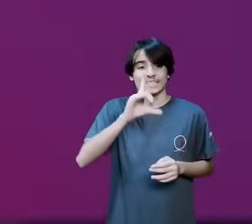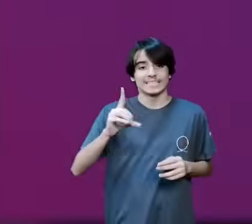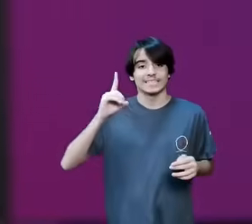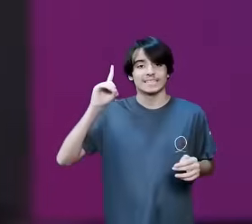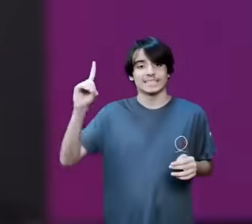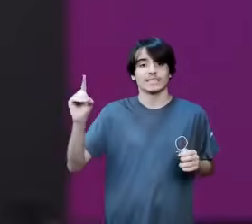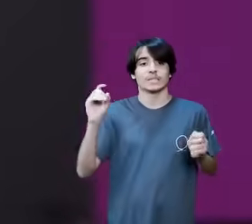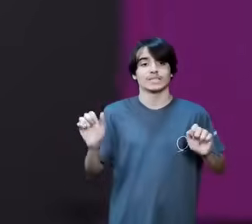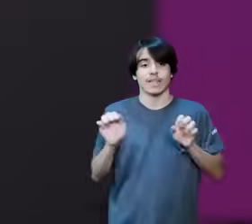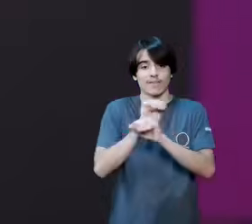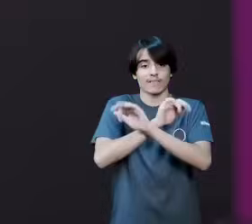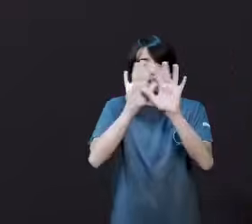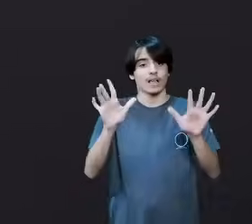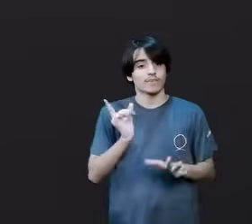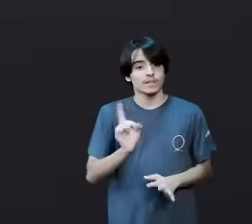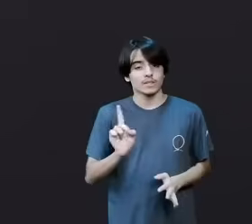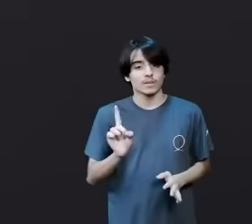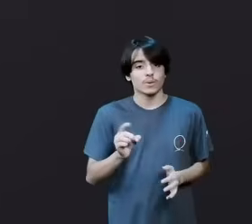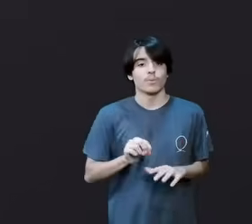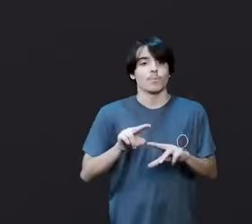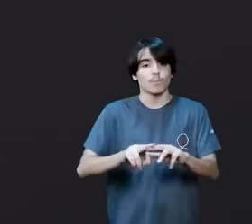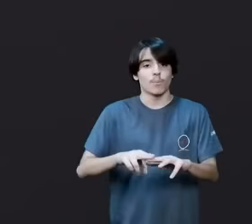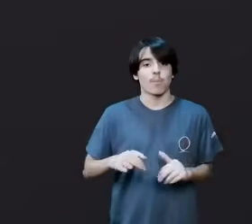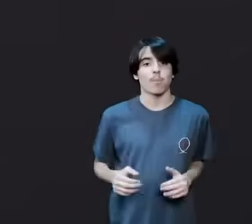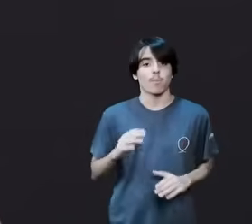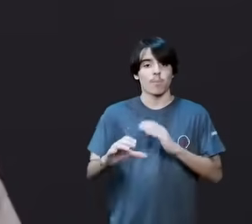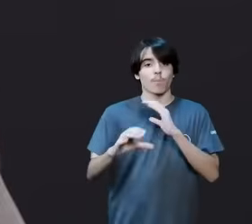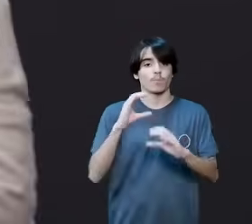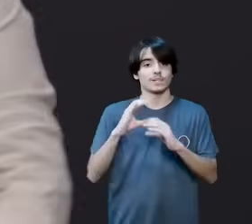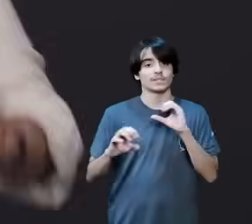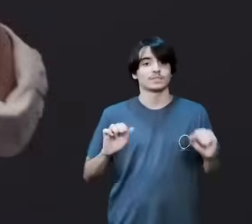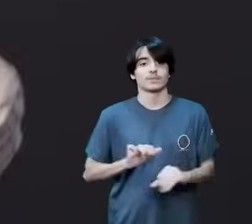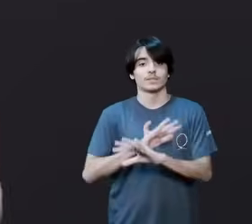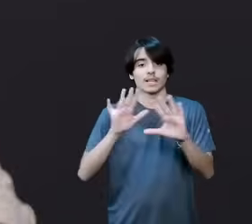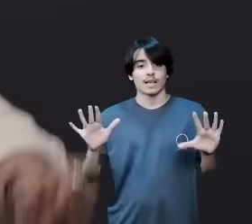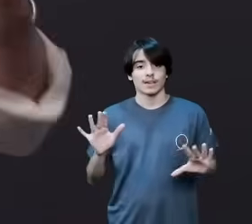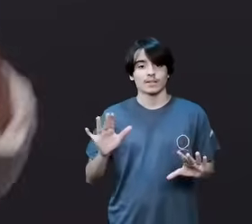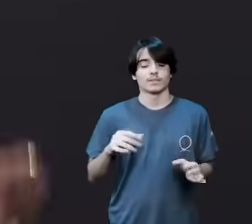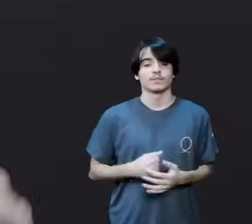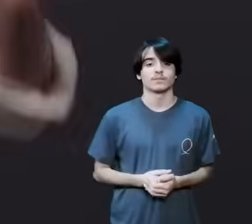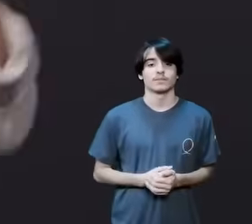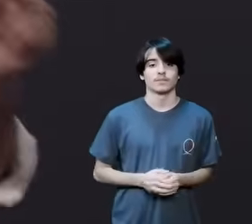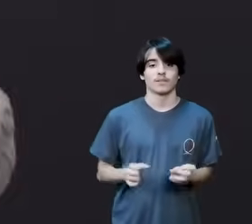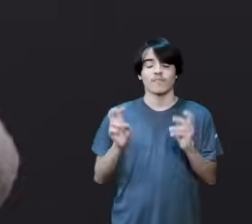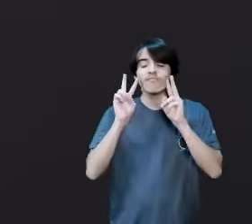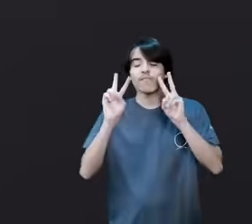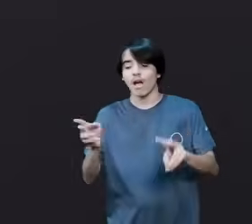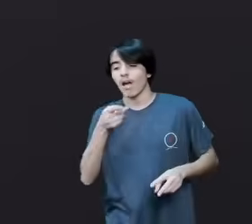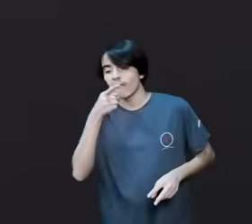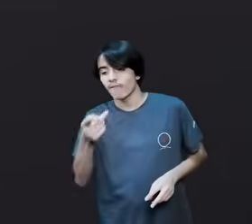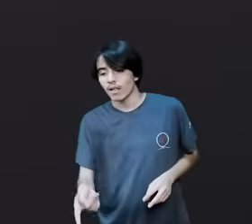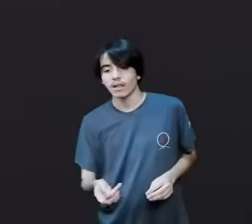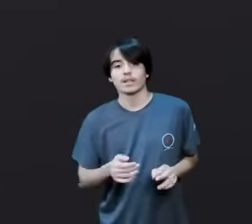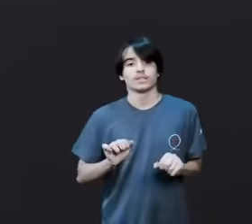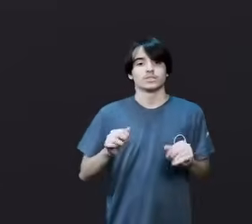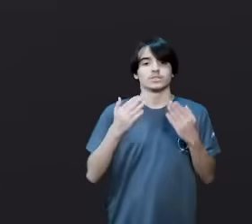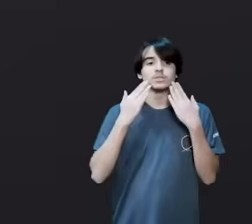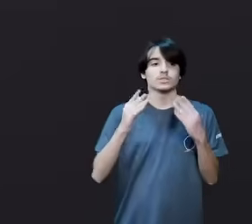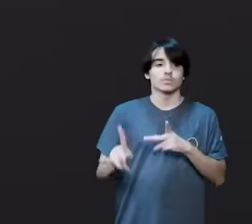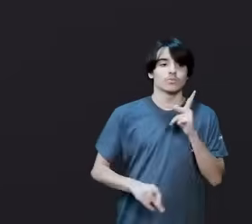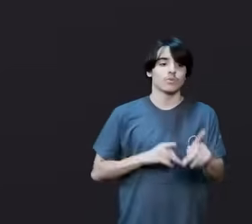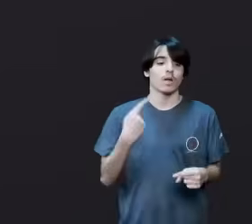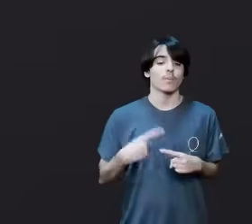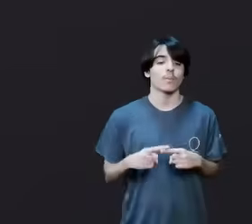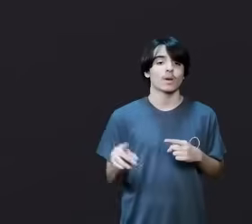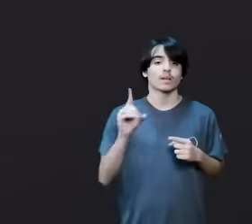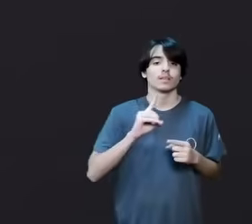não se revelava por intermédio de comunicação clara, seja verbal ou visual, diante do seu povo. E por que, que